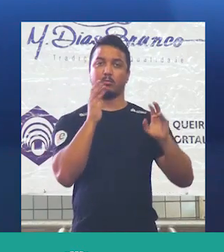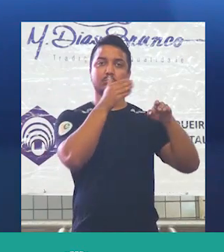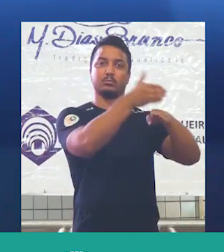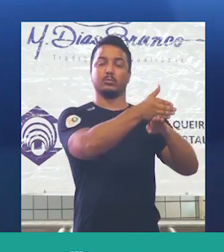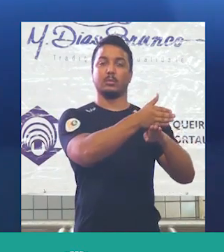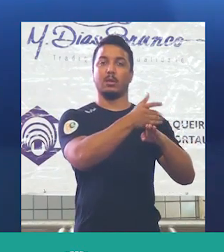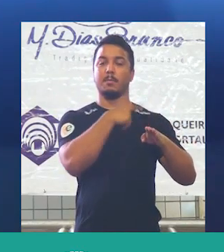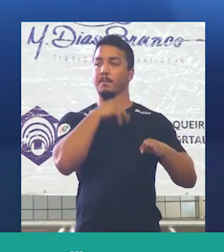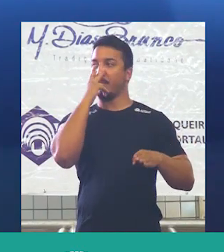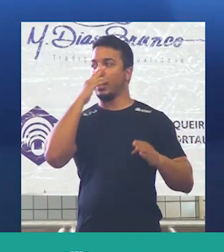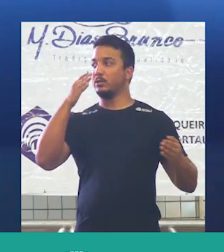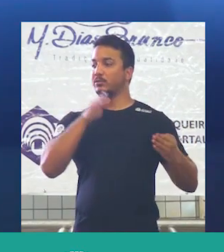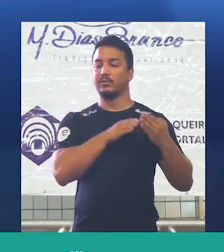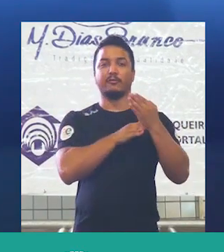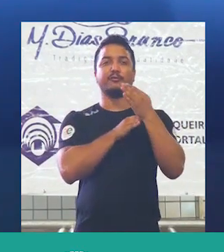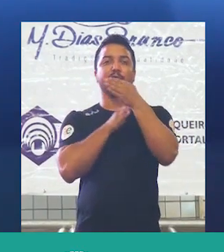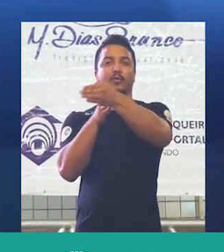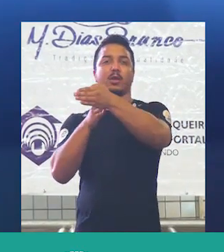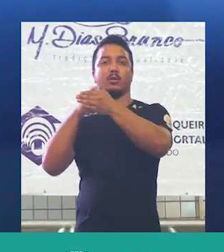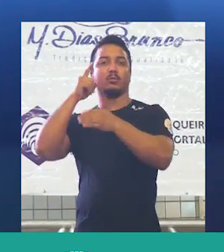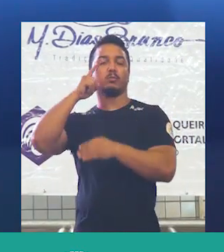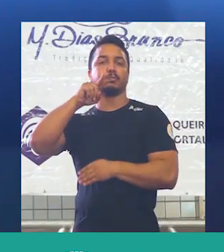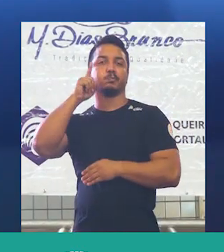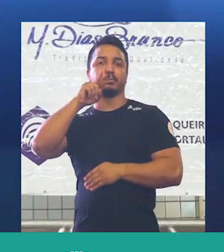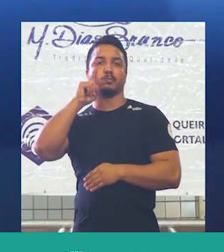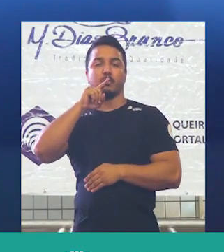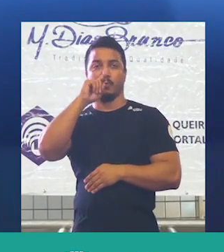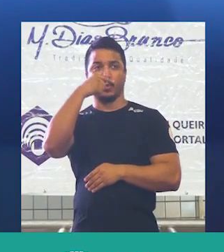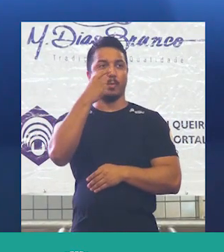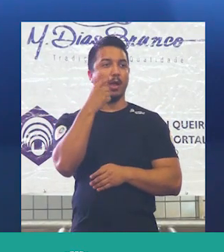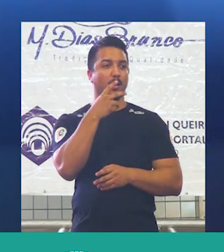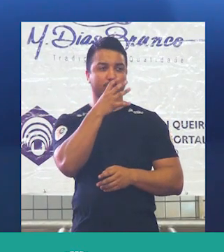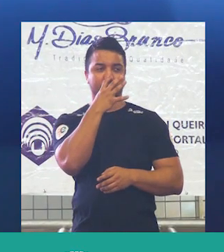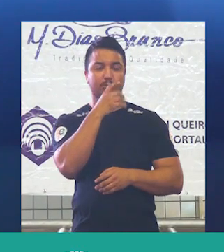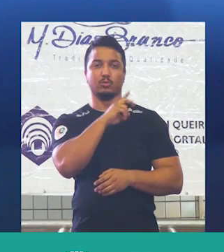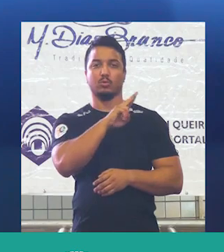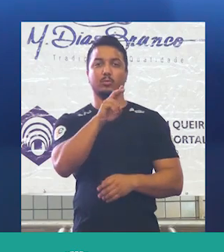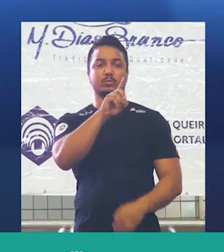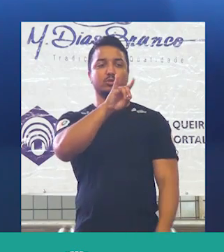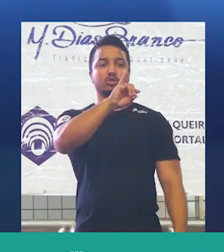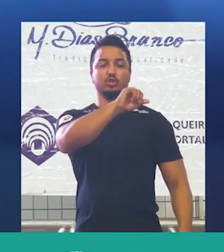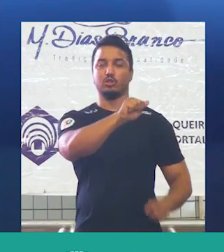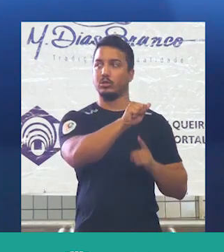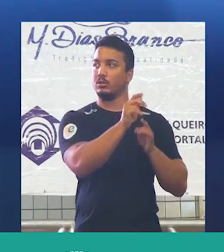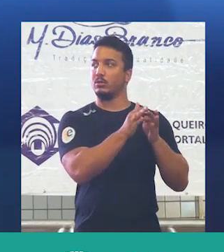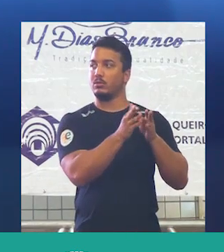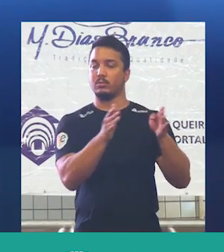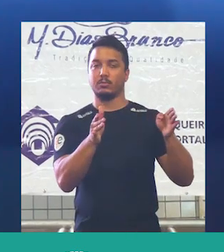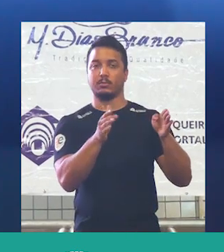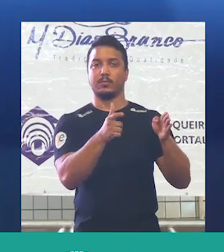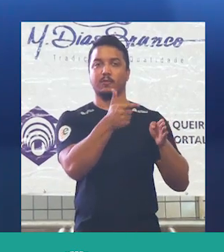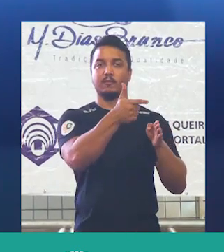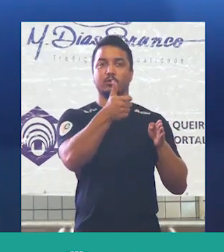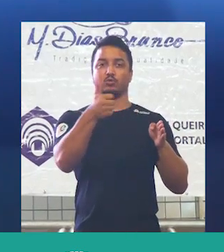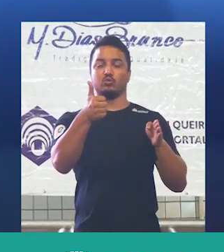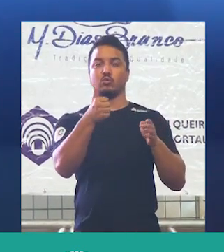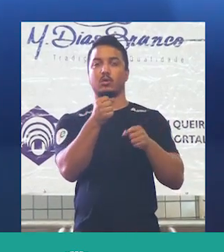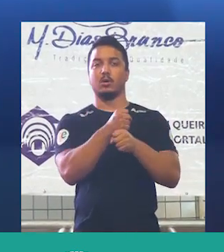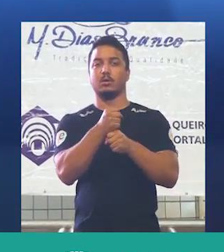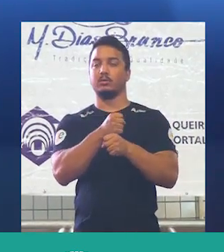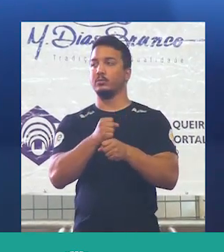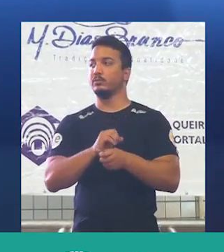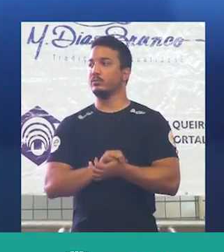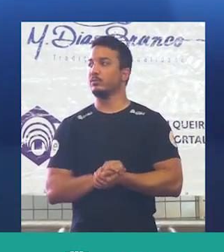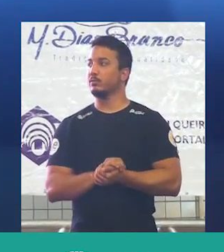governo fiel aos Estados Unidos no Brasil. Depois assista. O Dia que Durou 21 Anos.